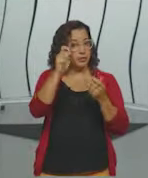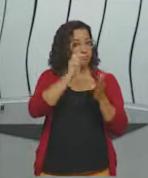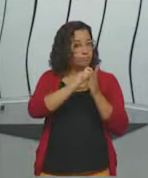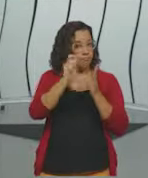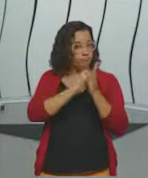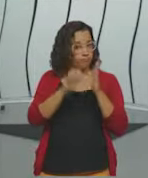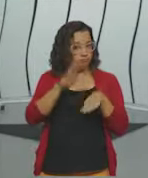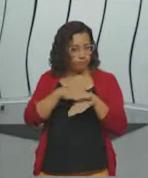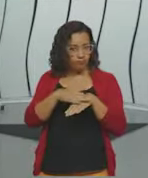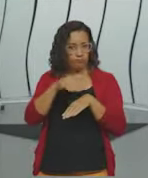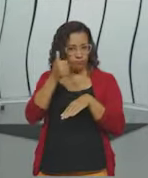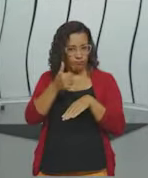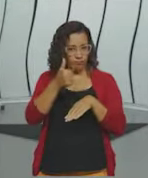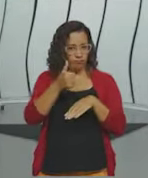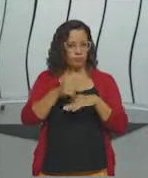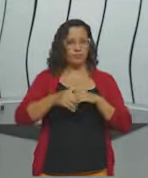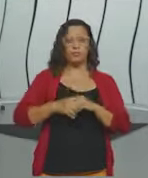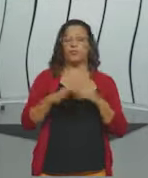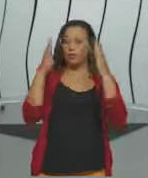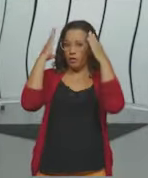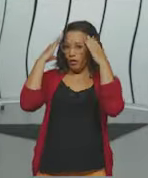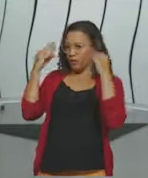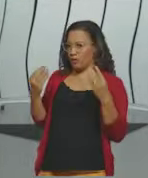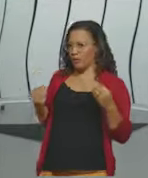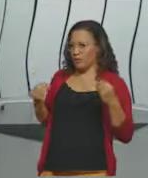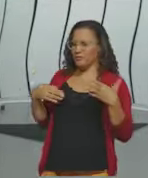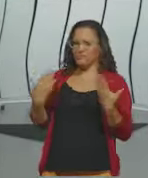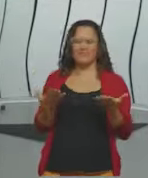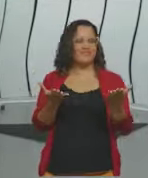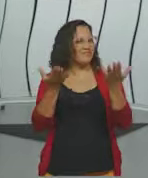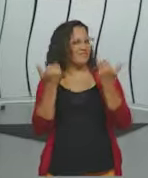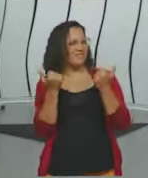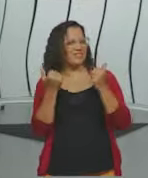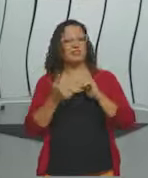produziria fora do Enem. Tranquilo? Vamos lá então.